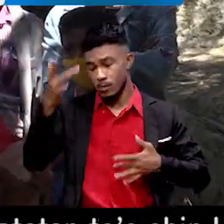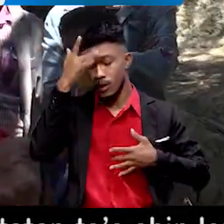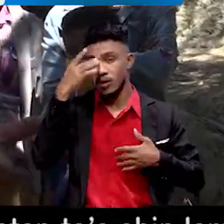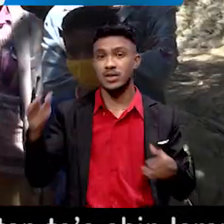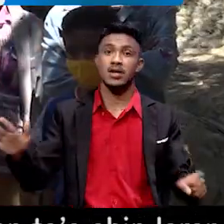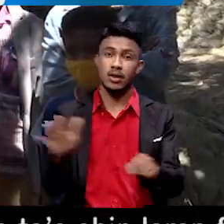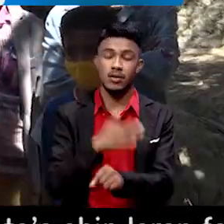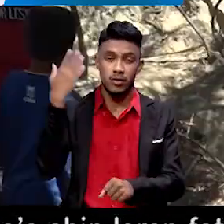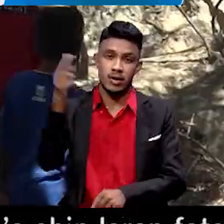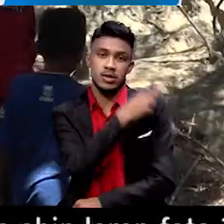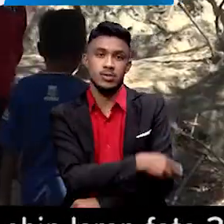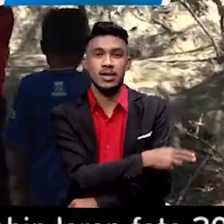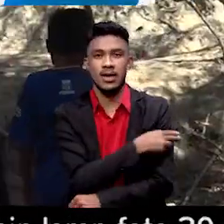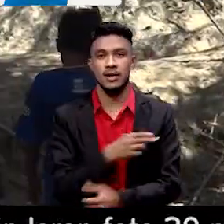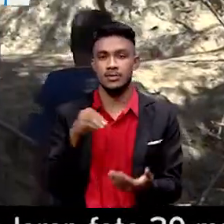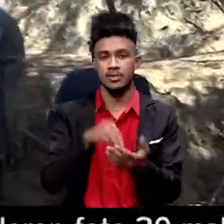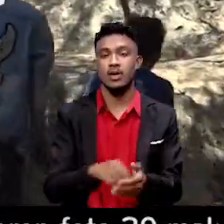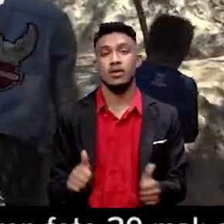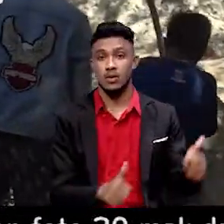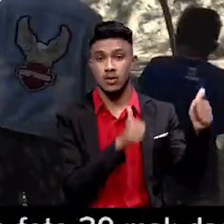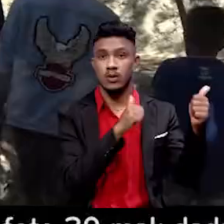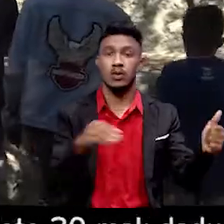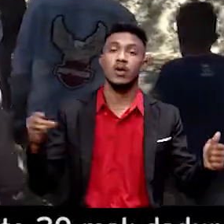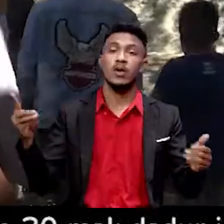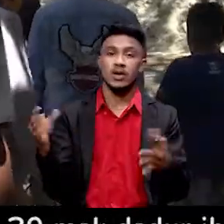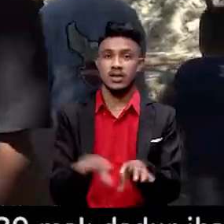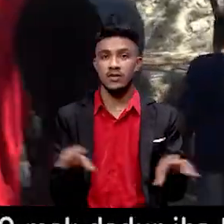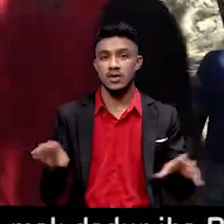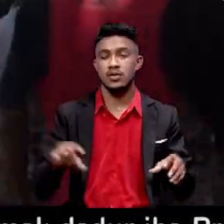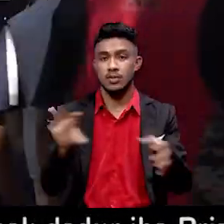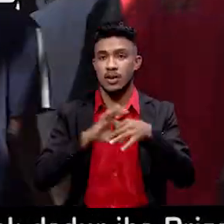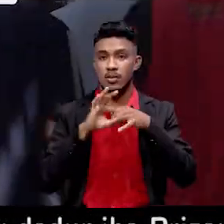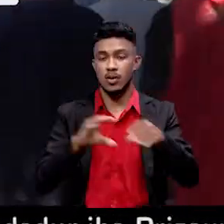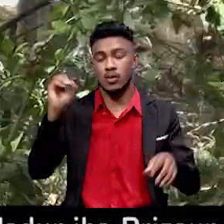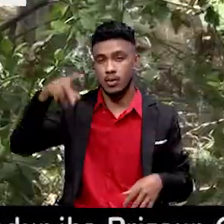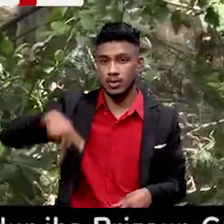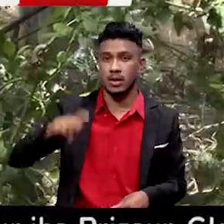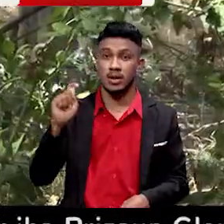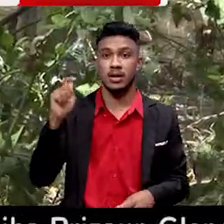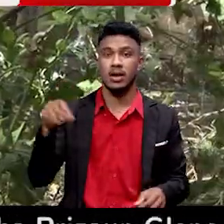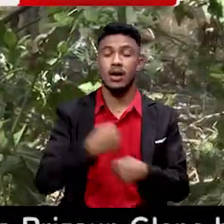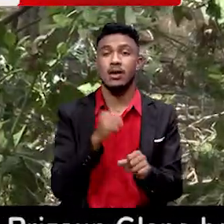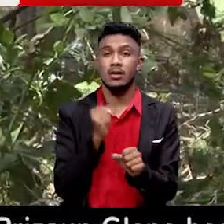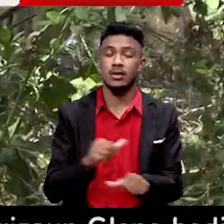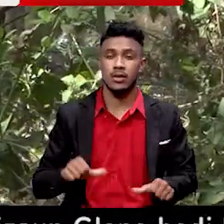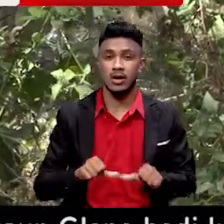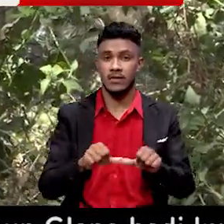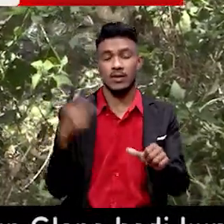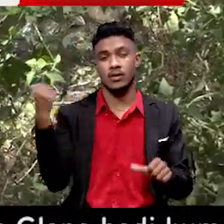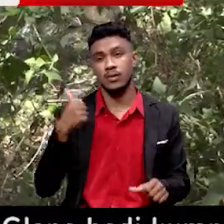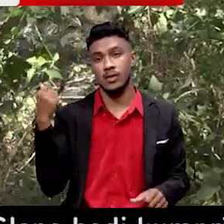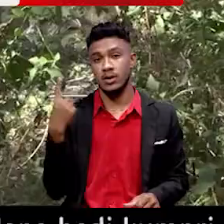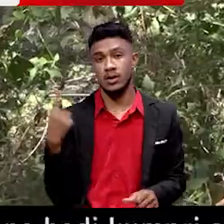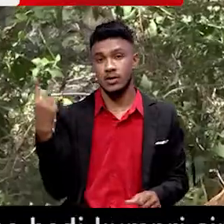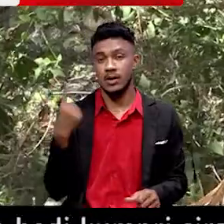hospital, hospital lara. Tui razenda membro o PTT Sira se continua halo atividade hanesan iha municipio Sira Selu. No tuir